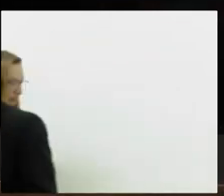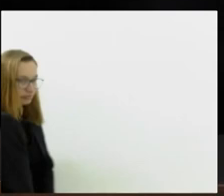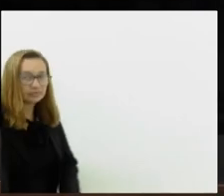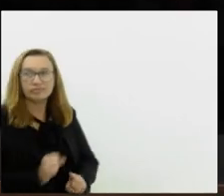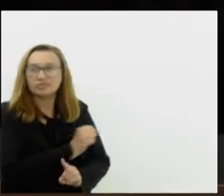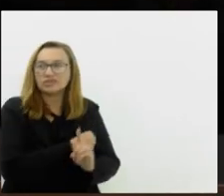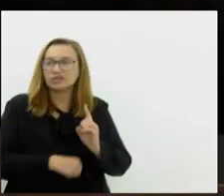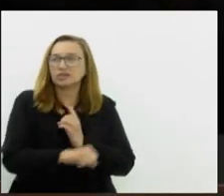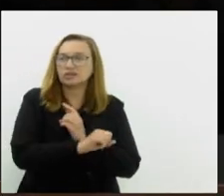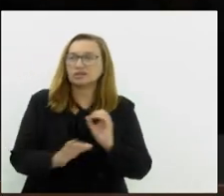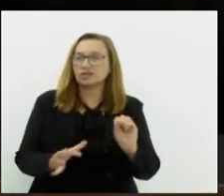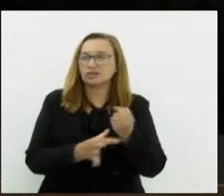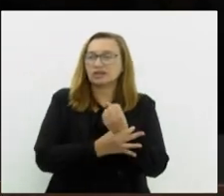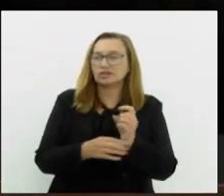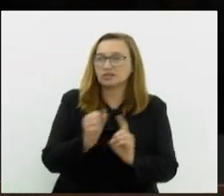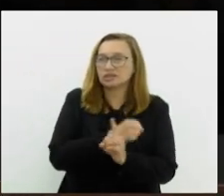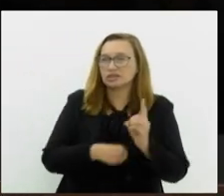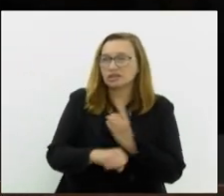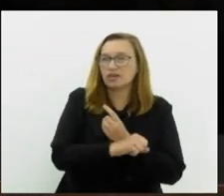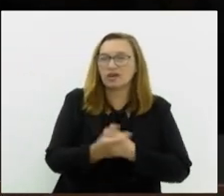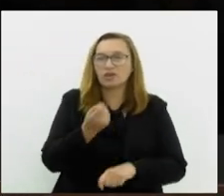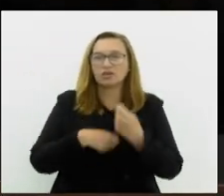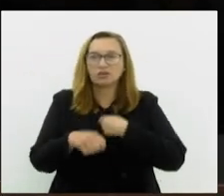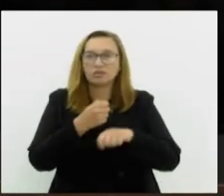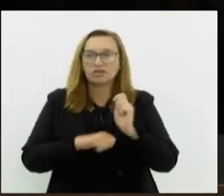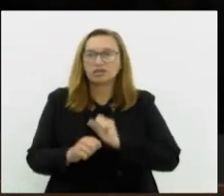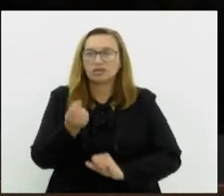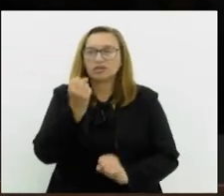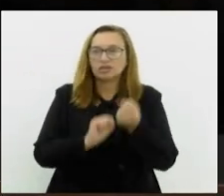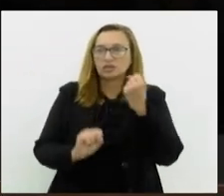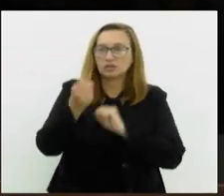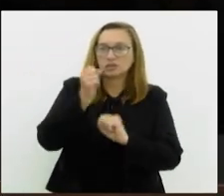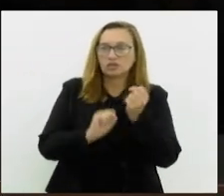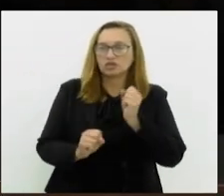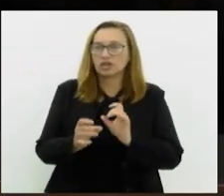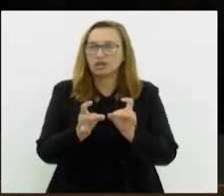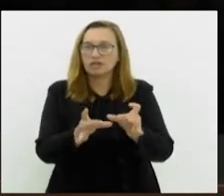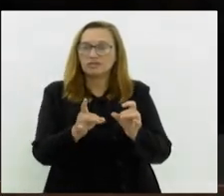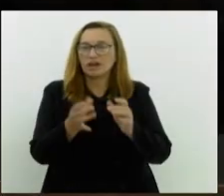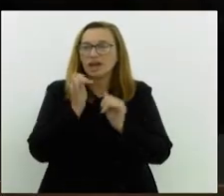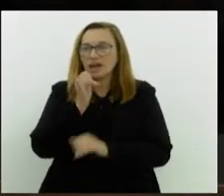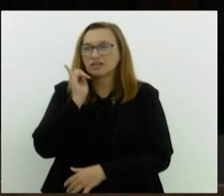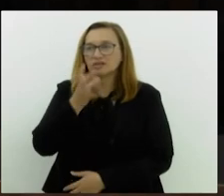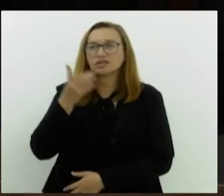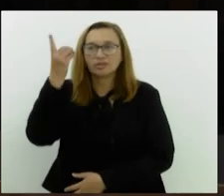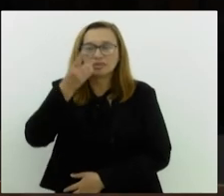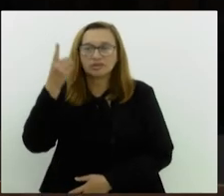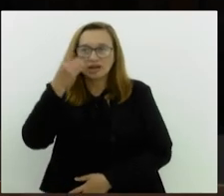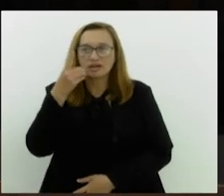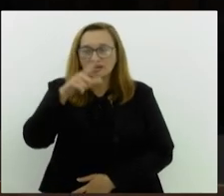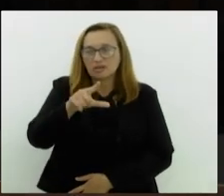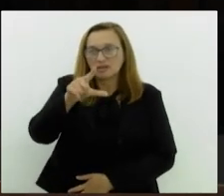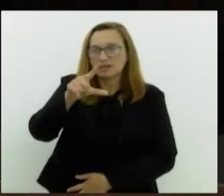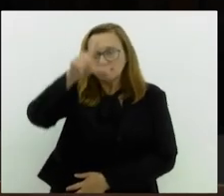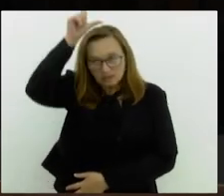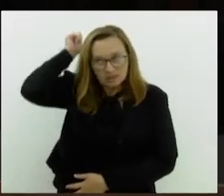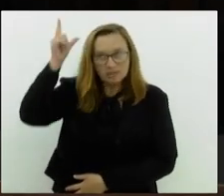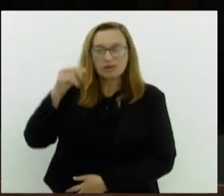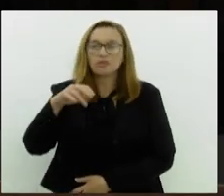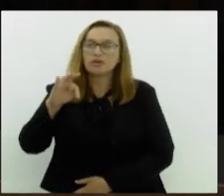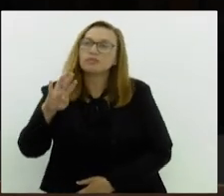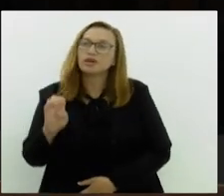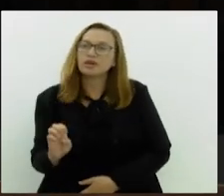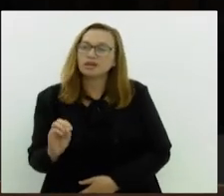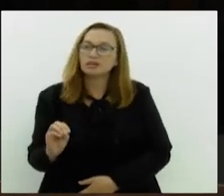social e seguridade social, favorável, de economia, indústria e comércio, favorável. Relatores, deputado Luiz Paulo, Márcio Gualberto, Dani